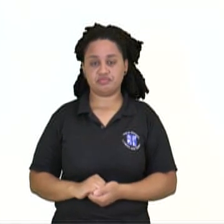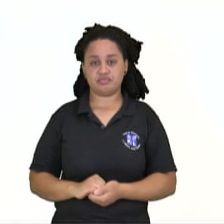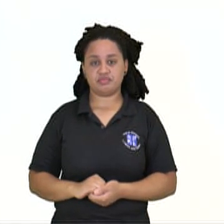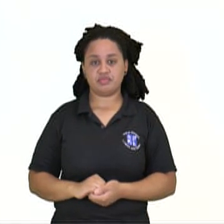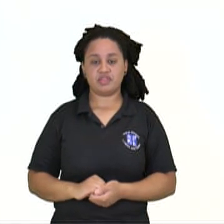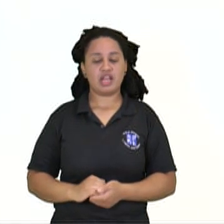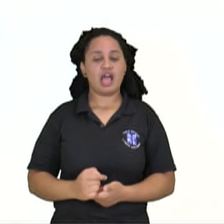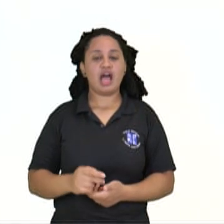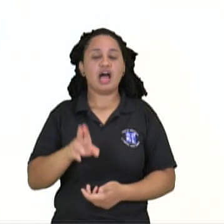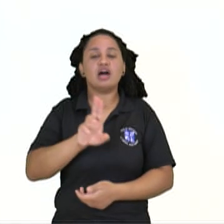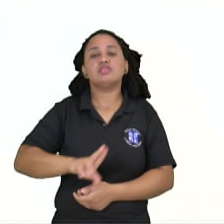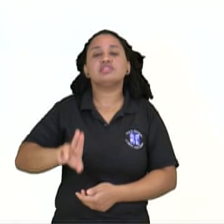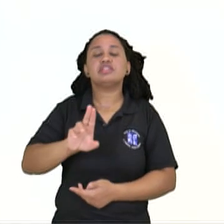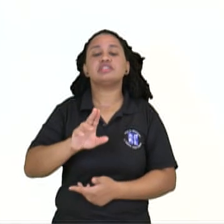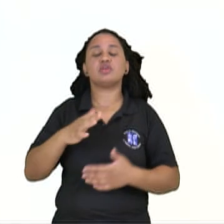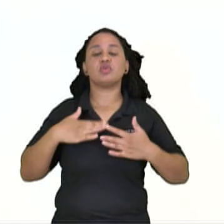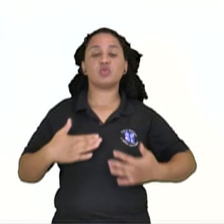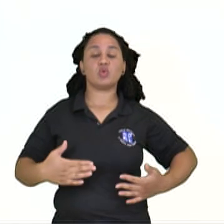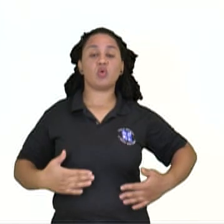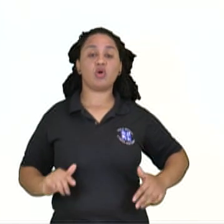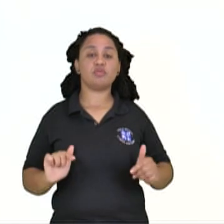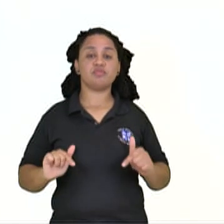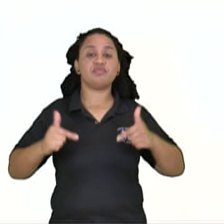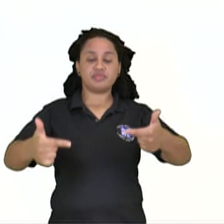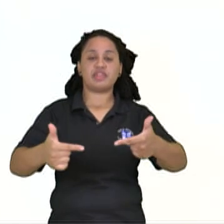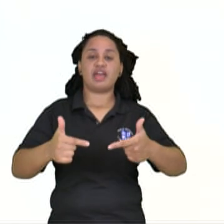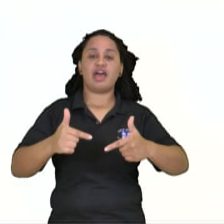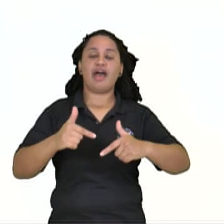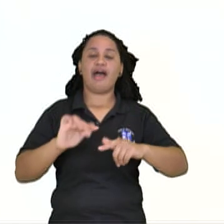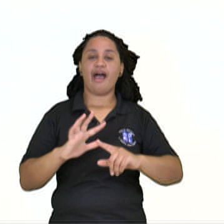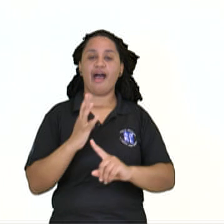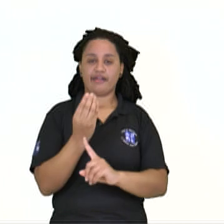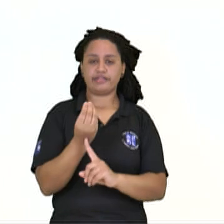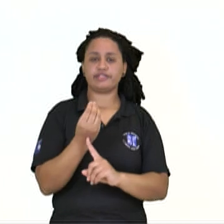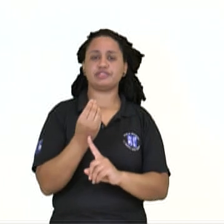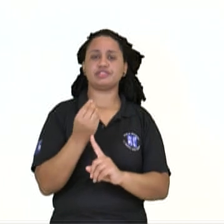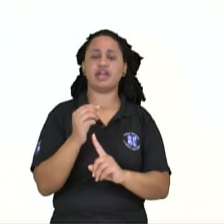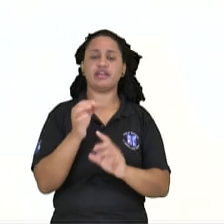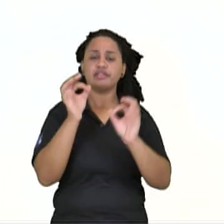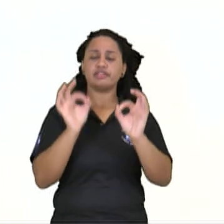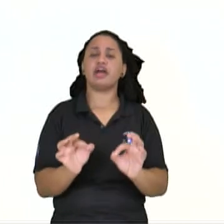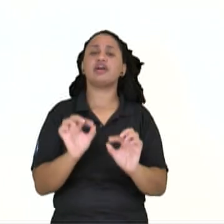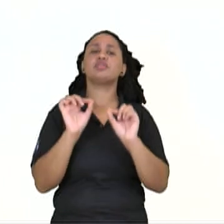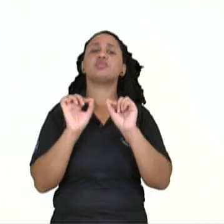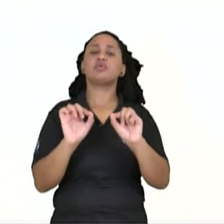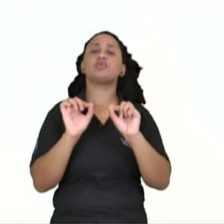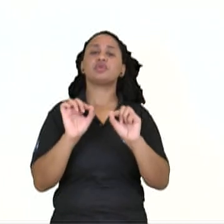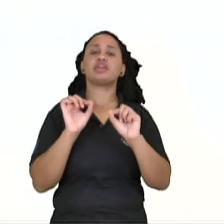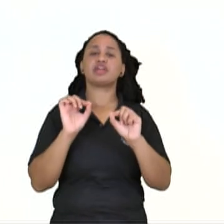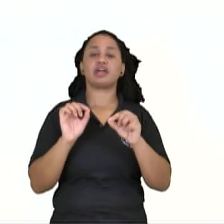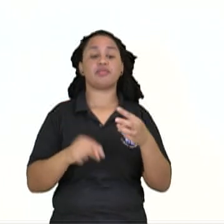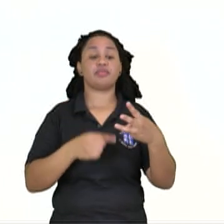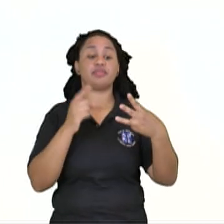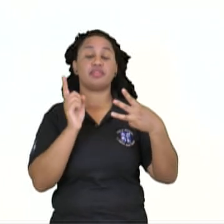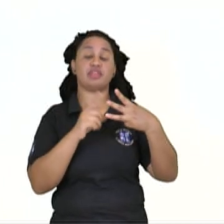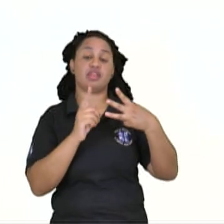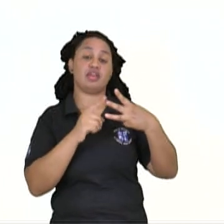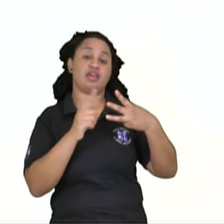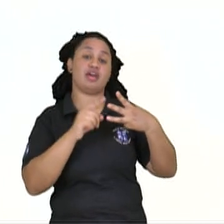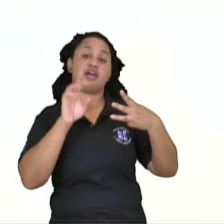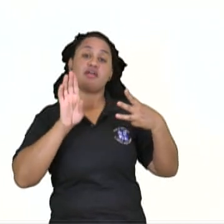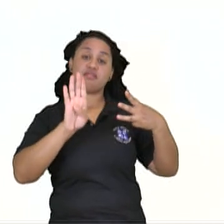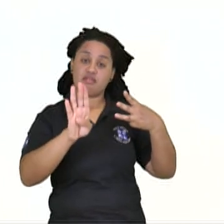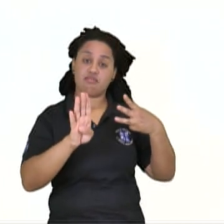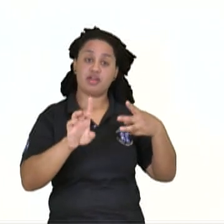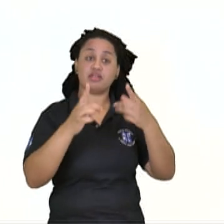Sobre a utilização do corpo no fazer artístico, é correto afirmar que, letra B,